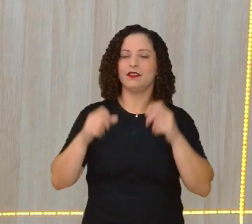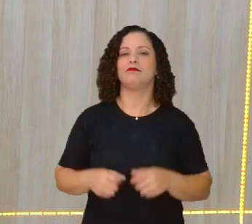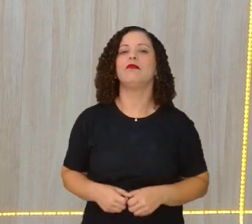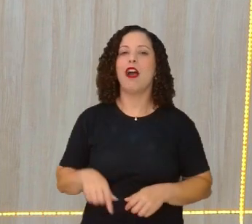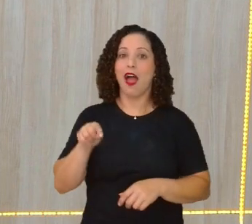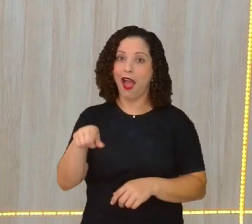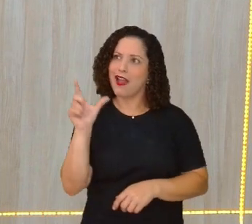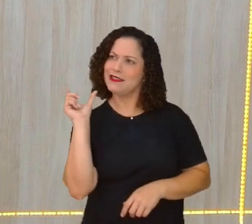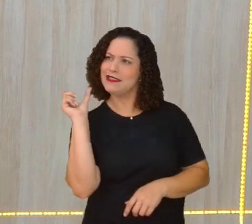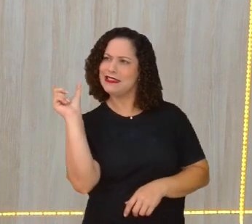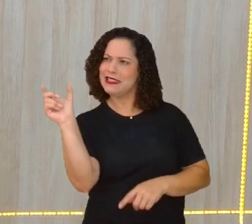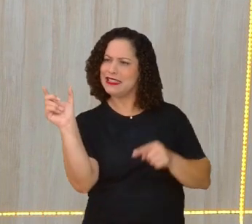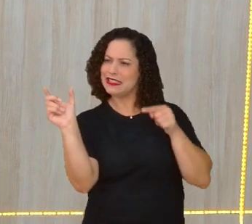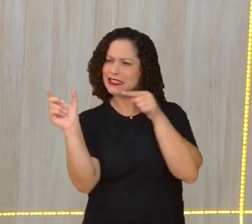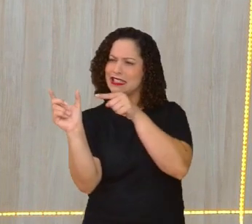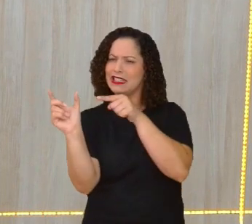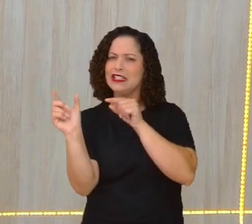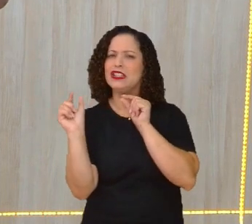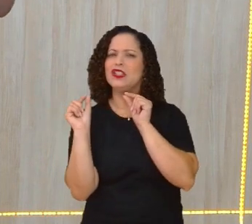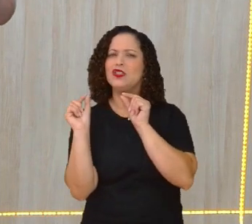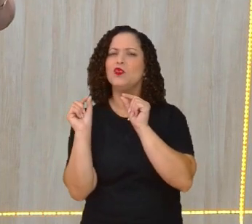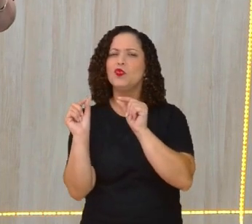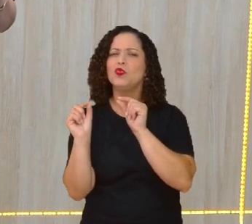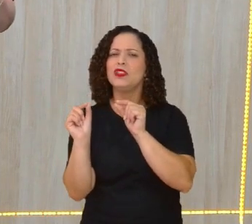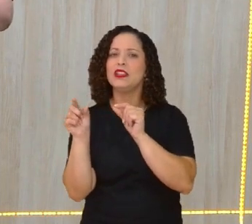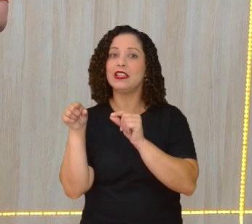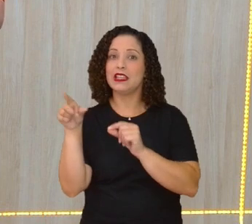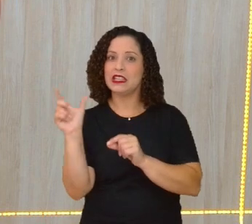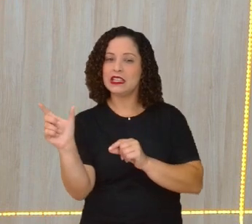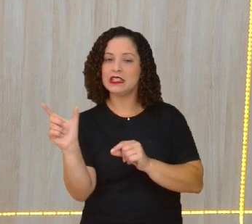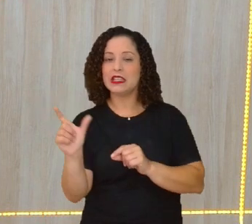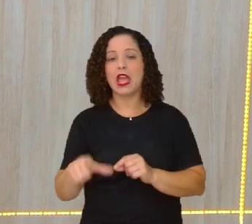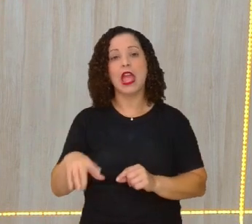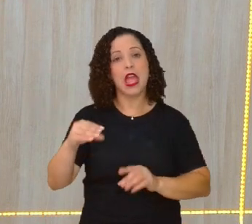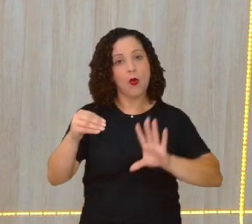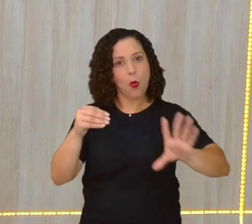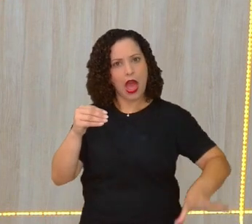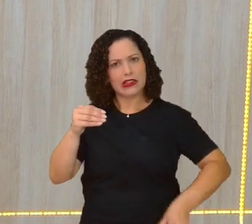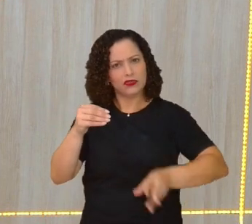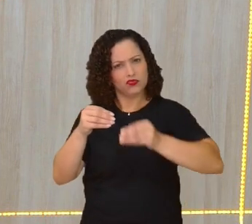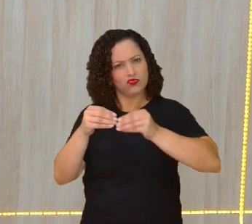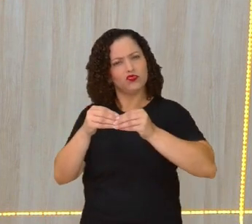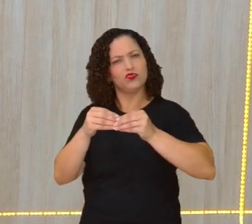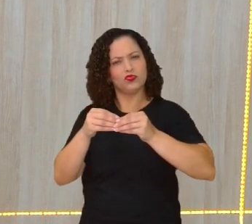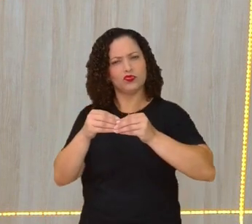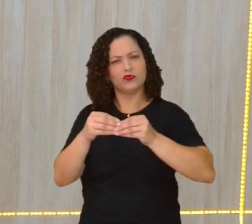é um adjunto adverbial, não é? É um